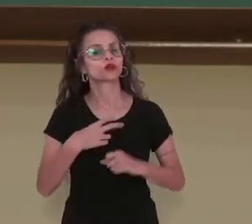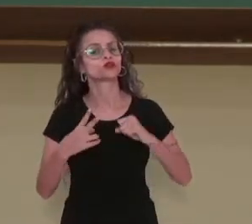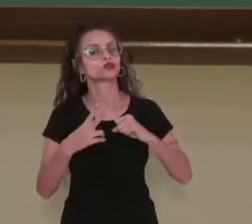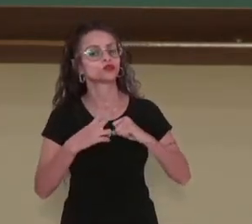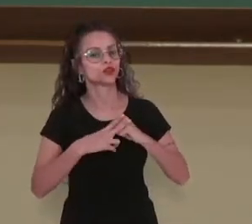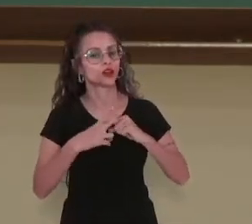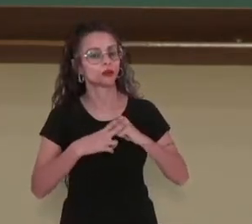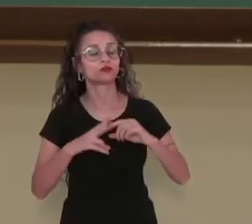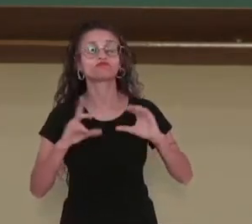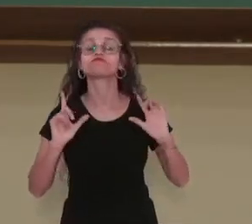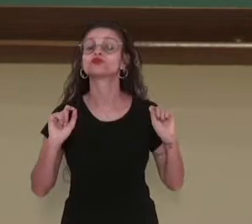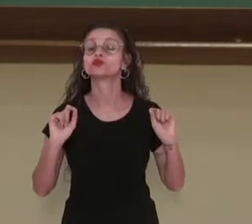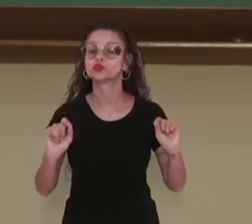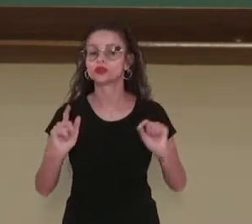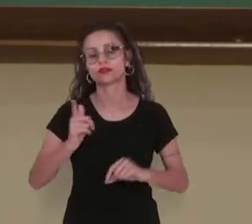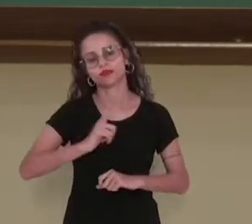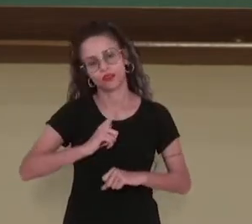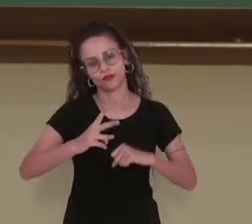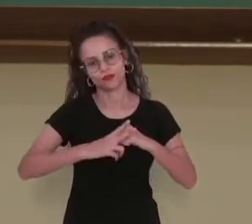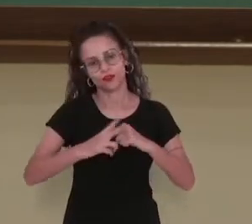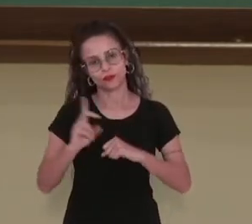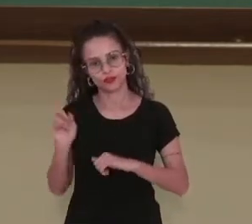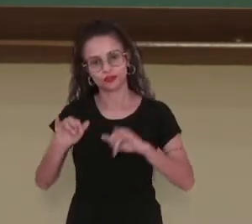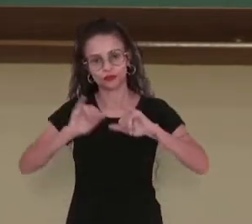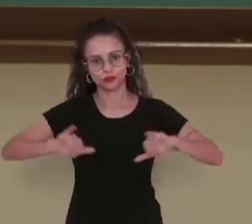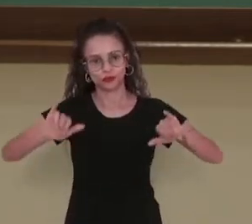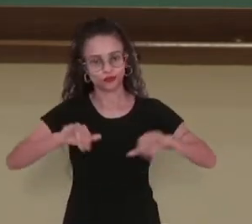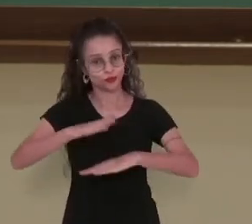verbal estão os verbos deste anúncio.